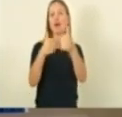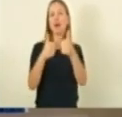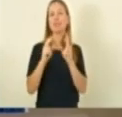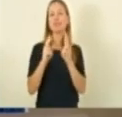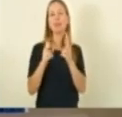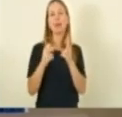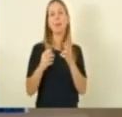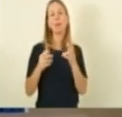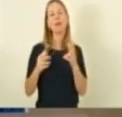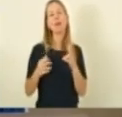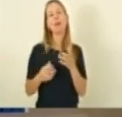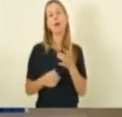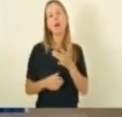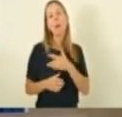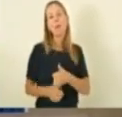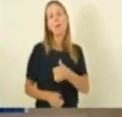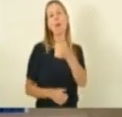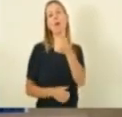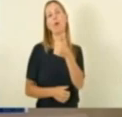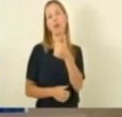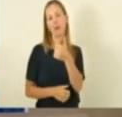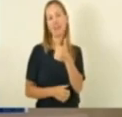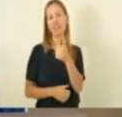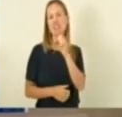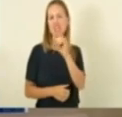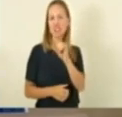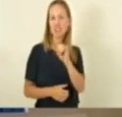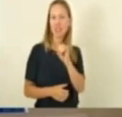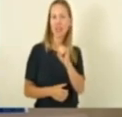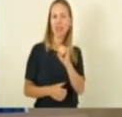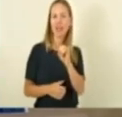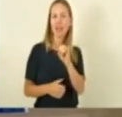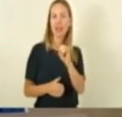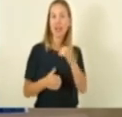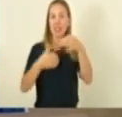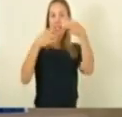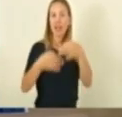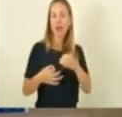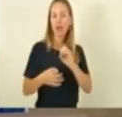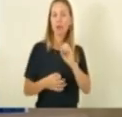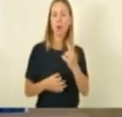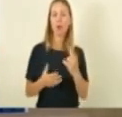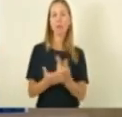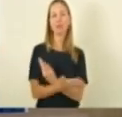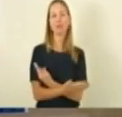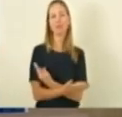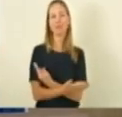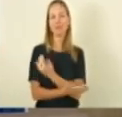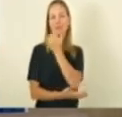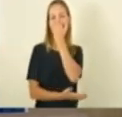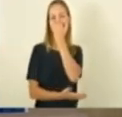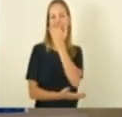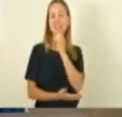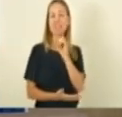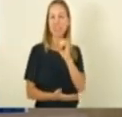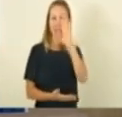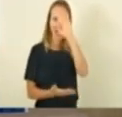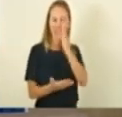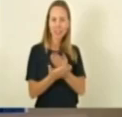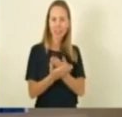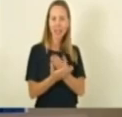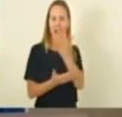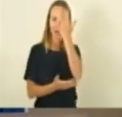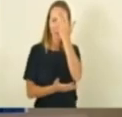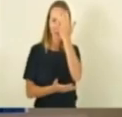pena, independente disso se cumprir ou não. Porque se eu acreditar que amanhã vai ser melhor do que